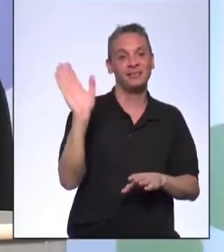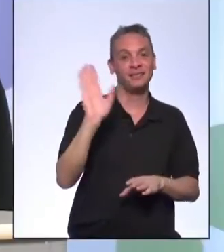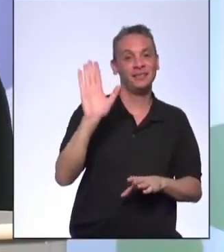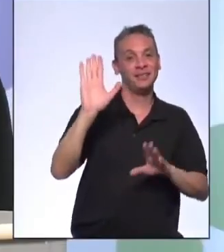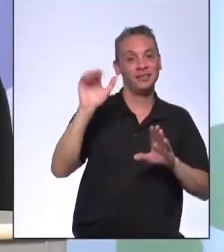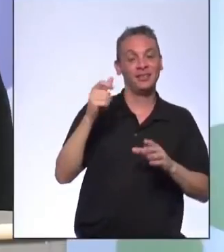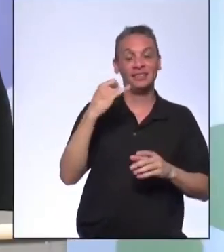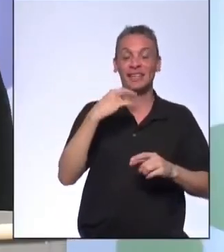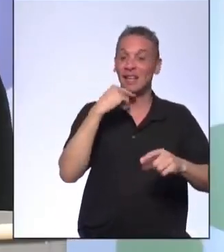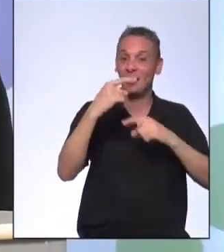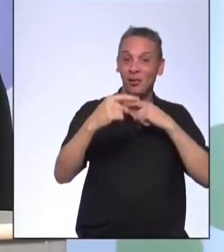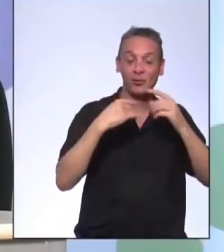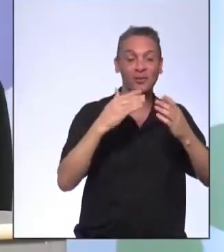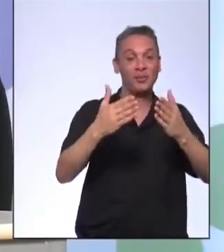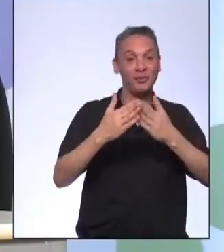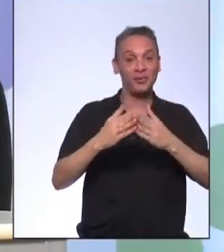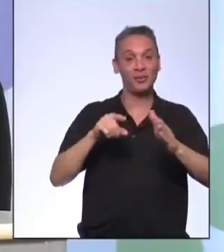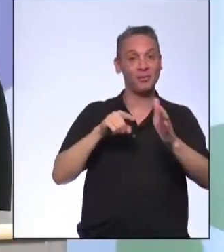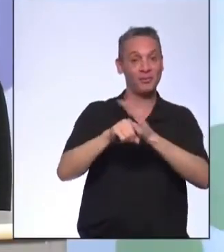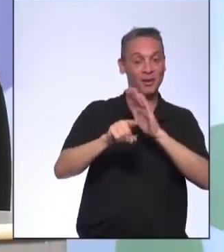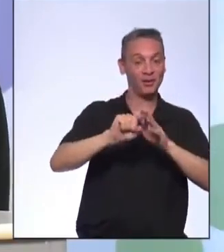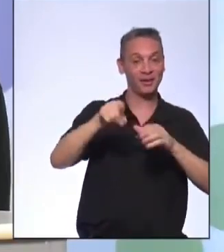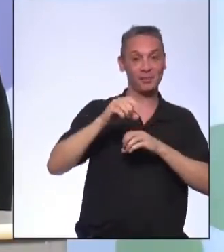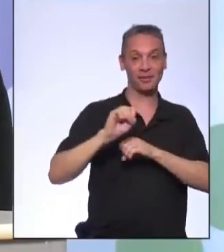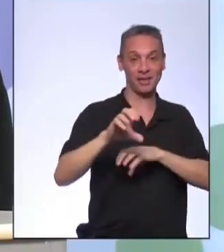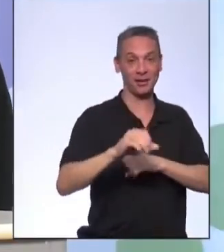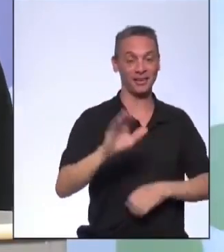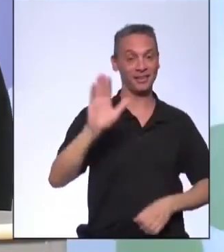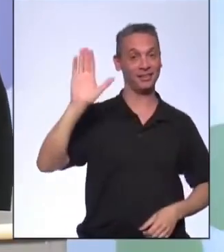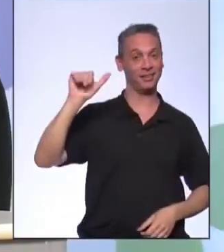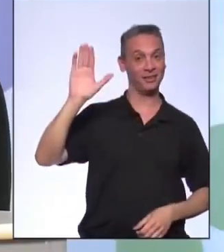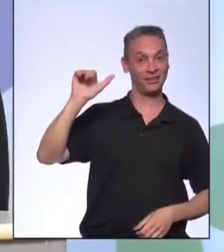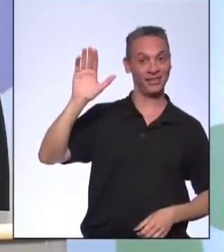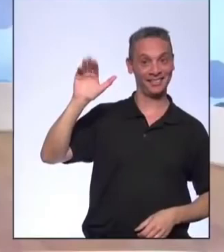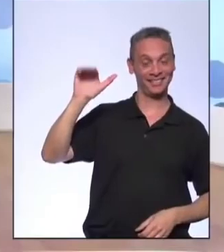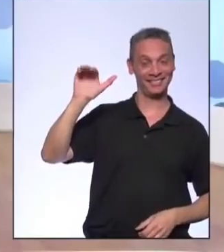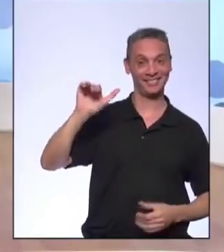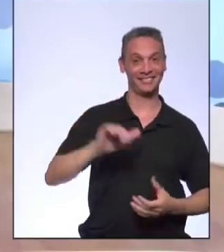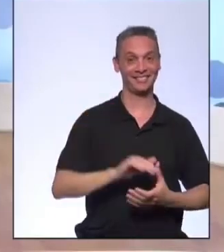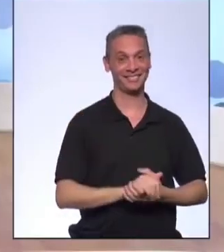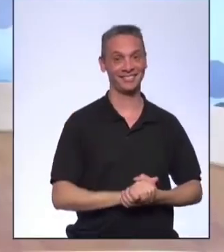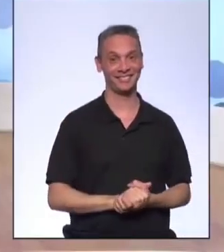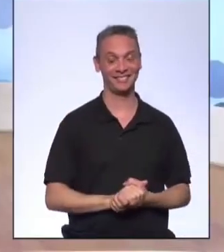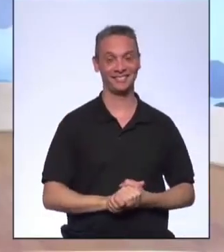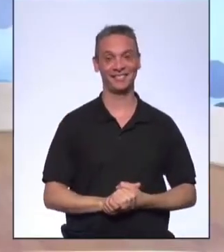ficar qualquer dúvida, é só falar e nós tiramos na próxima aula. Tá. Tchauzinho.